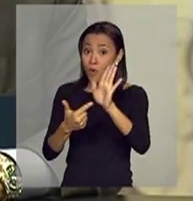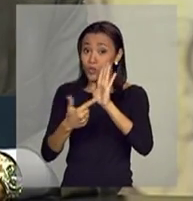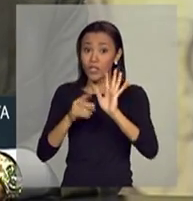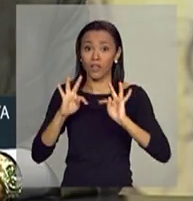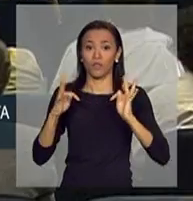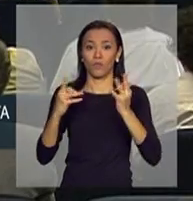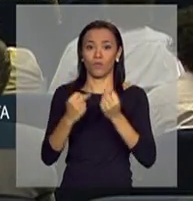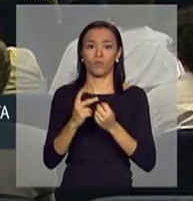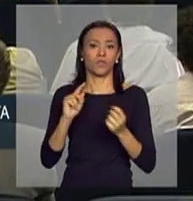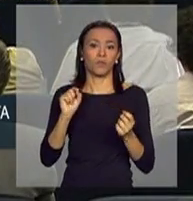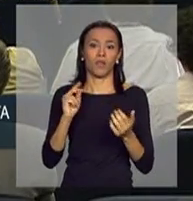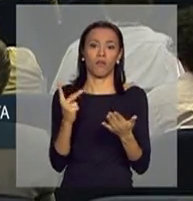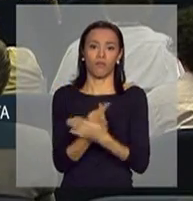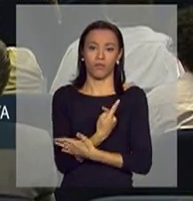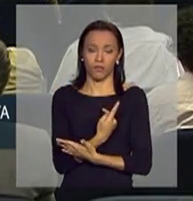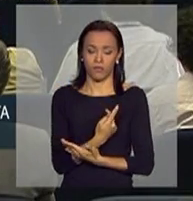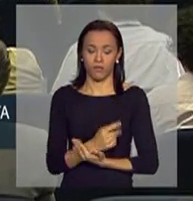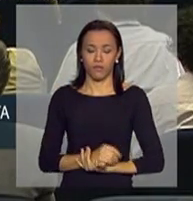fatos.